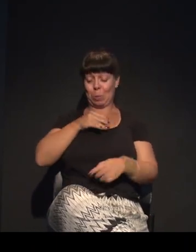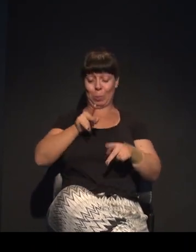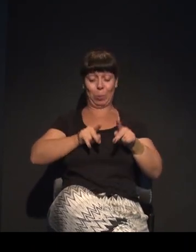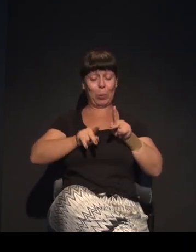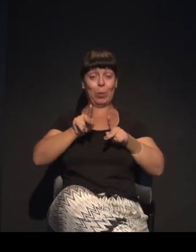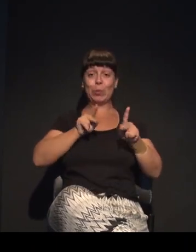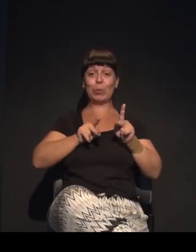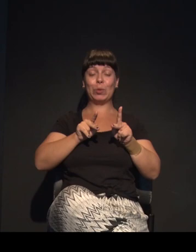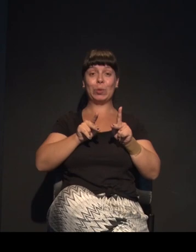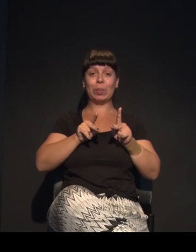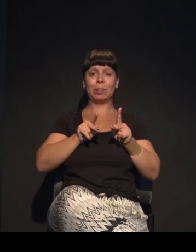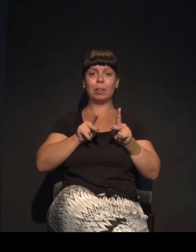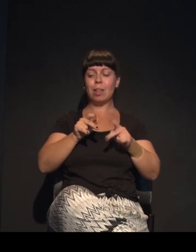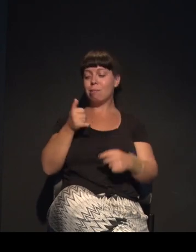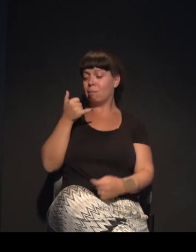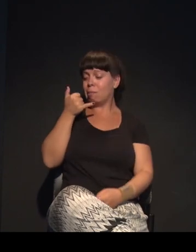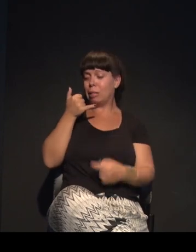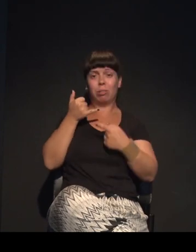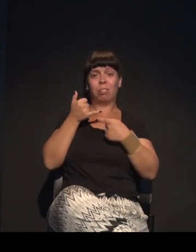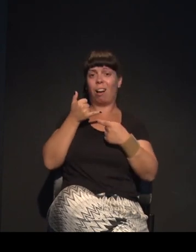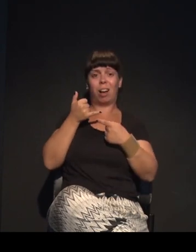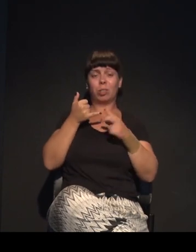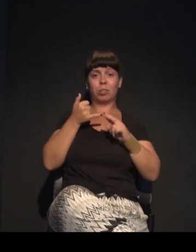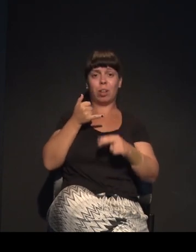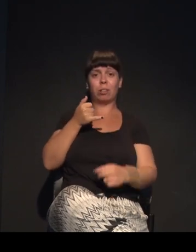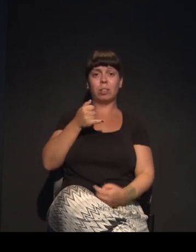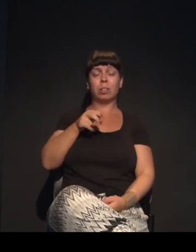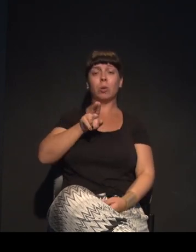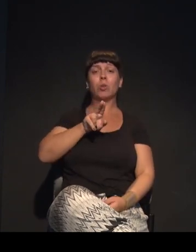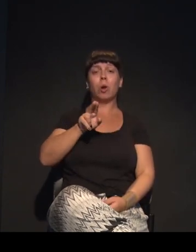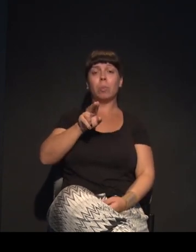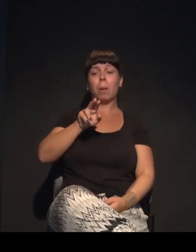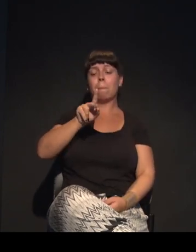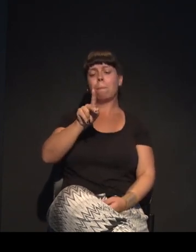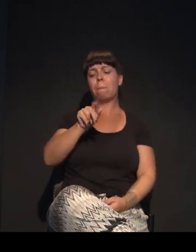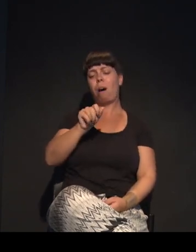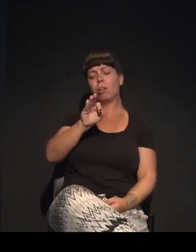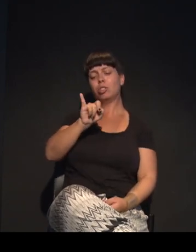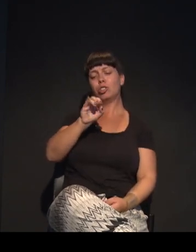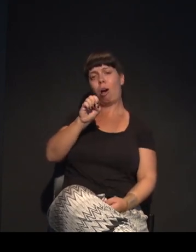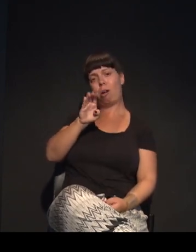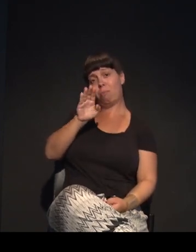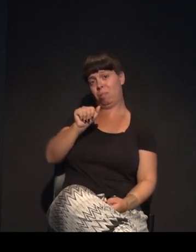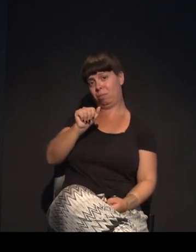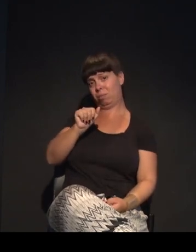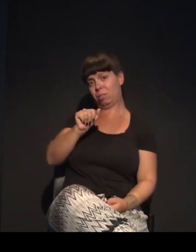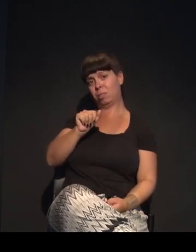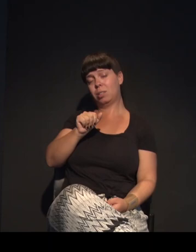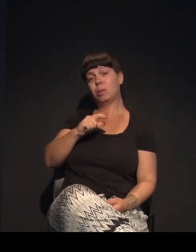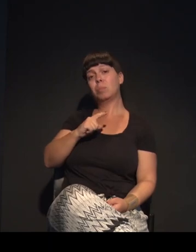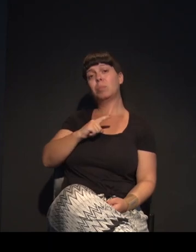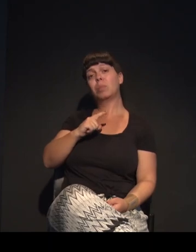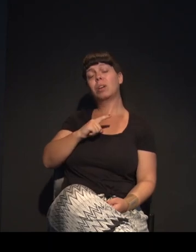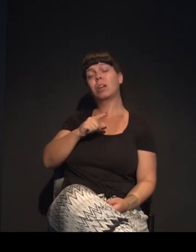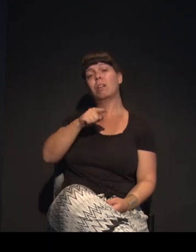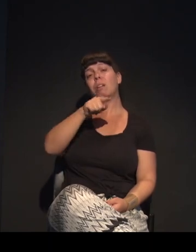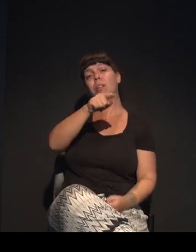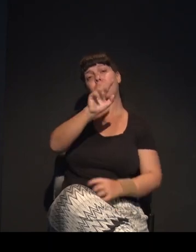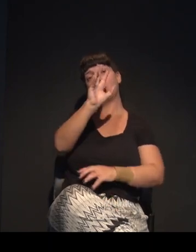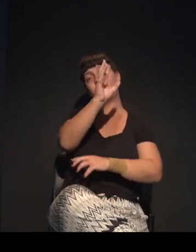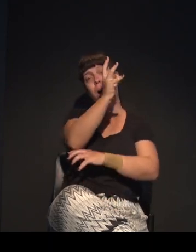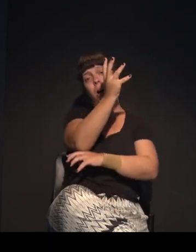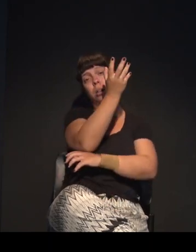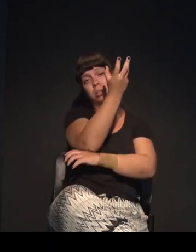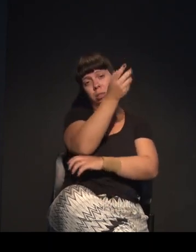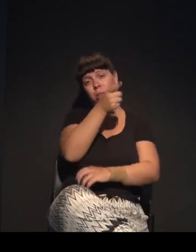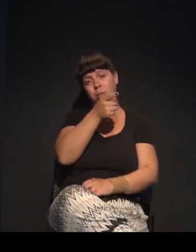o uso do celular a gente chama paratiba porque é existe uma planta na mata e aí a gente